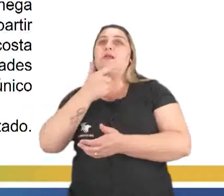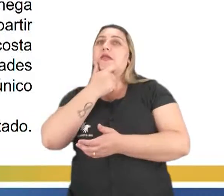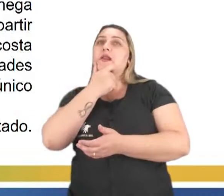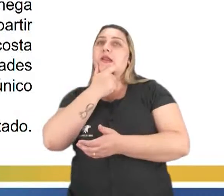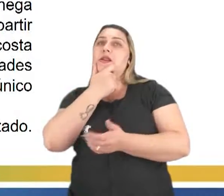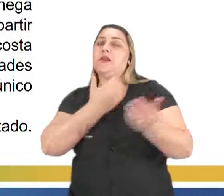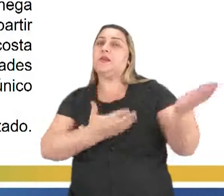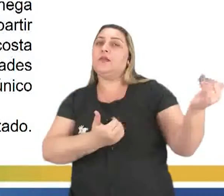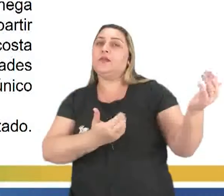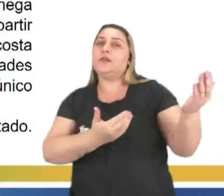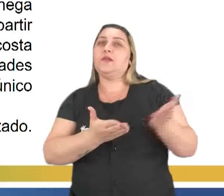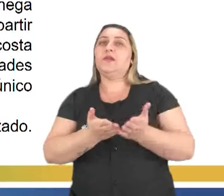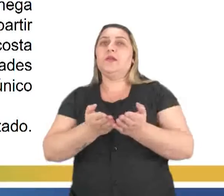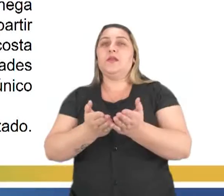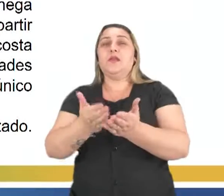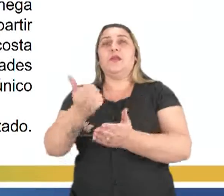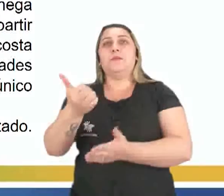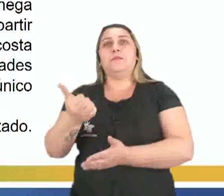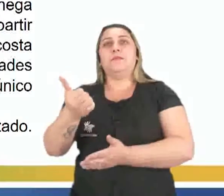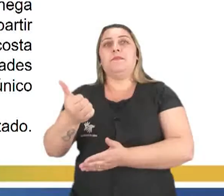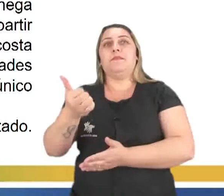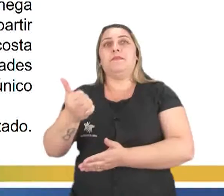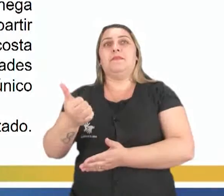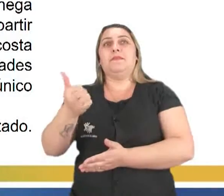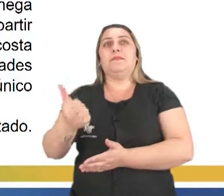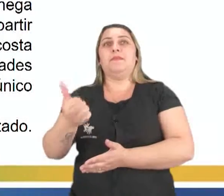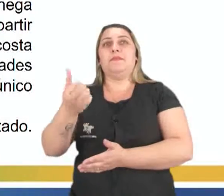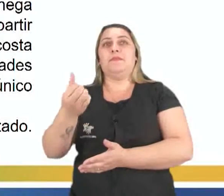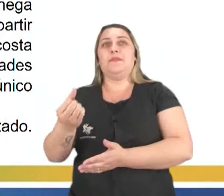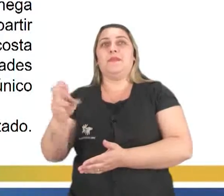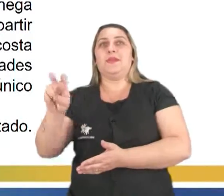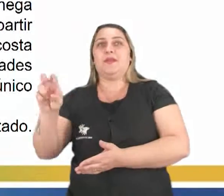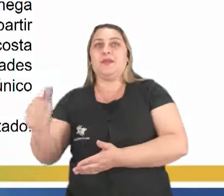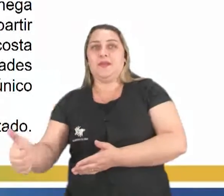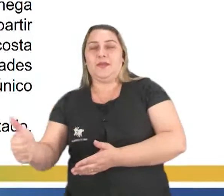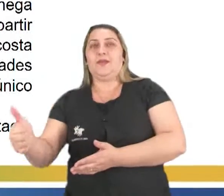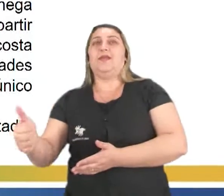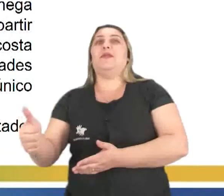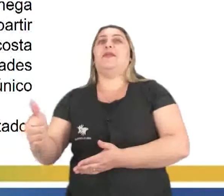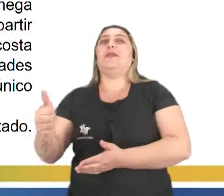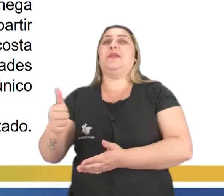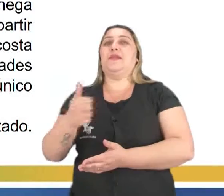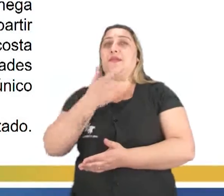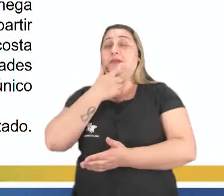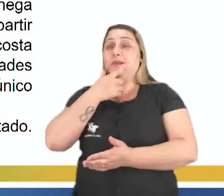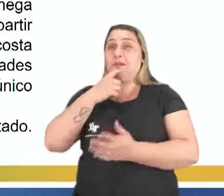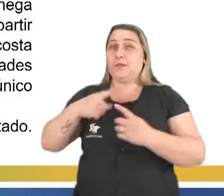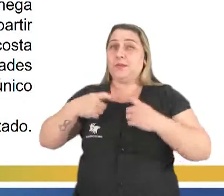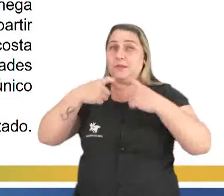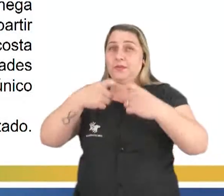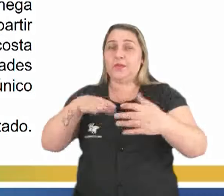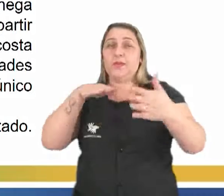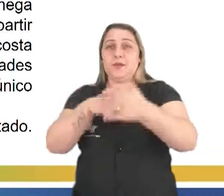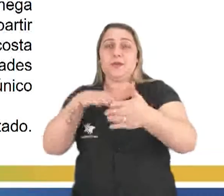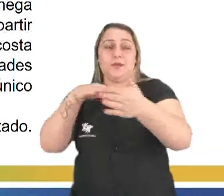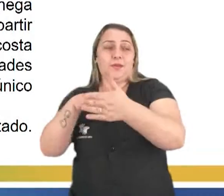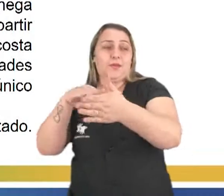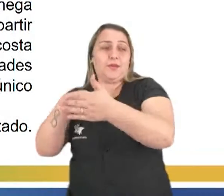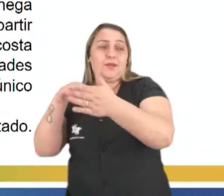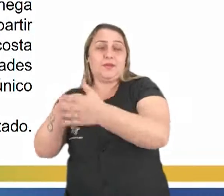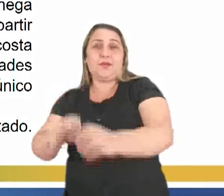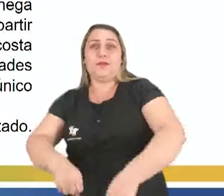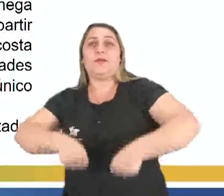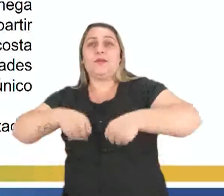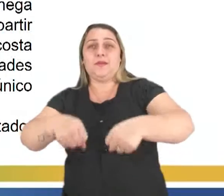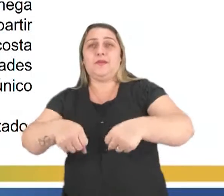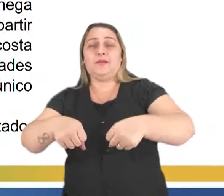em 1651, decide deixar a Inglaterra para enfrentar os mais diversos desafios que as viagens pelo mar podiam